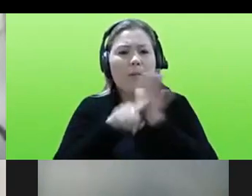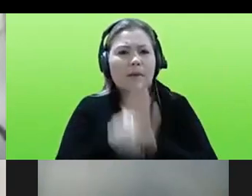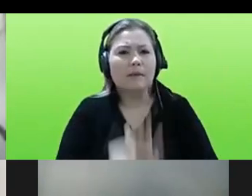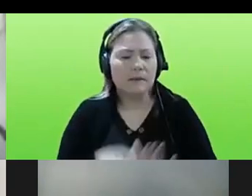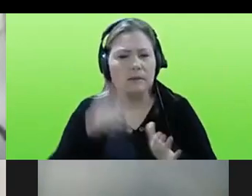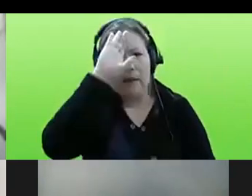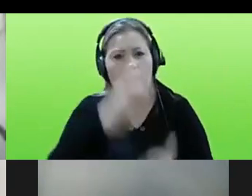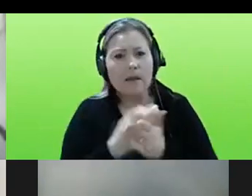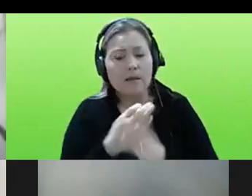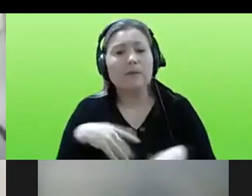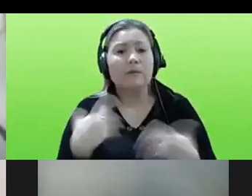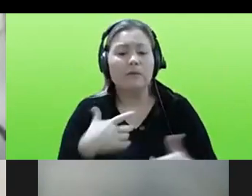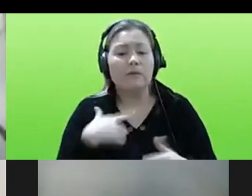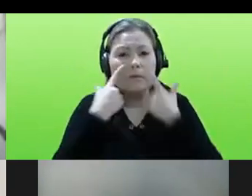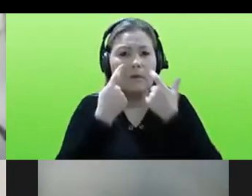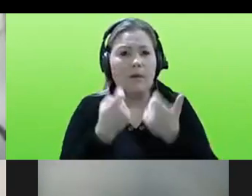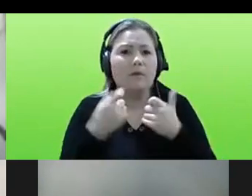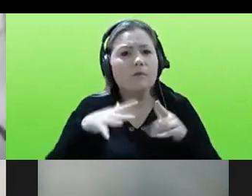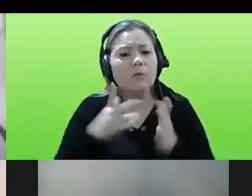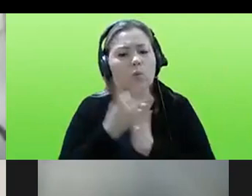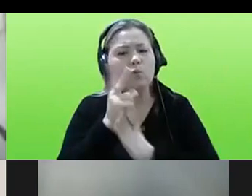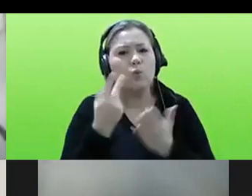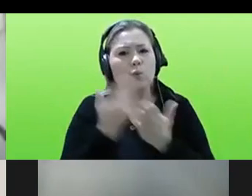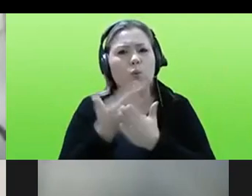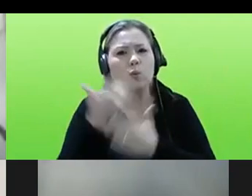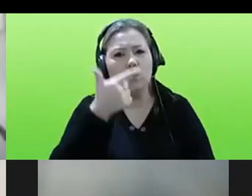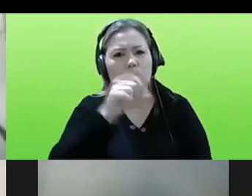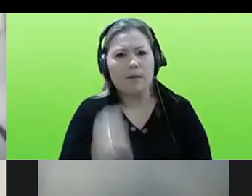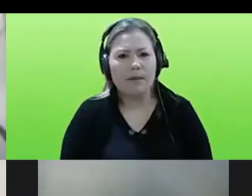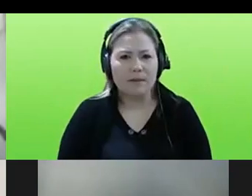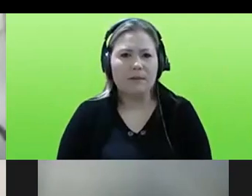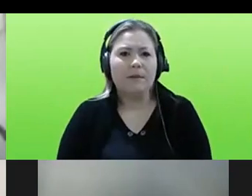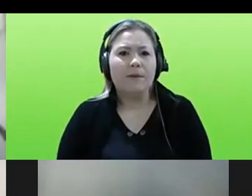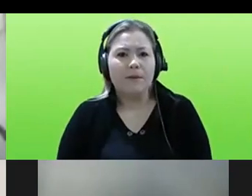tese. Então, me interessei por continuar esse estudo no segundo semestre.